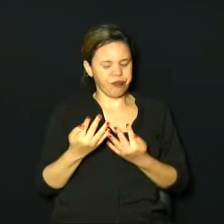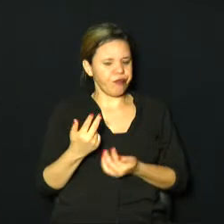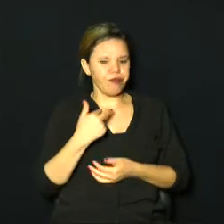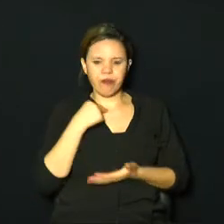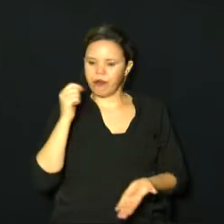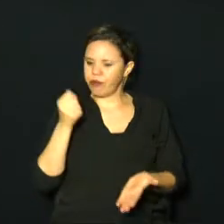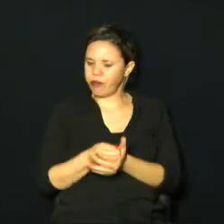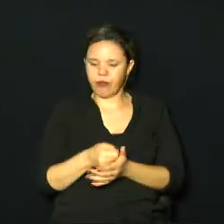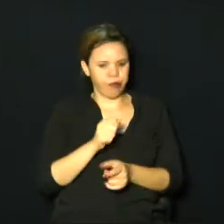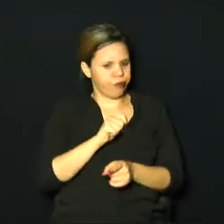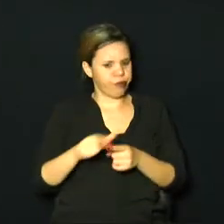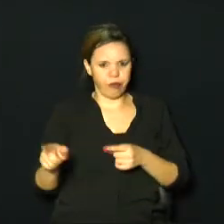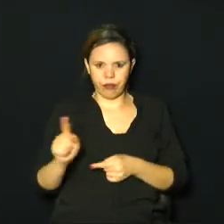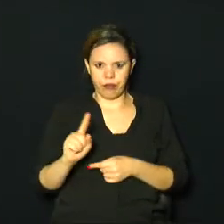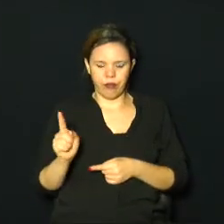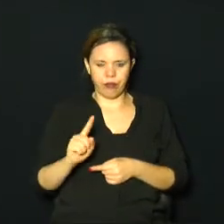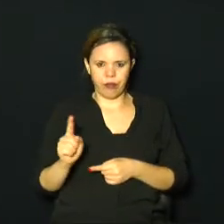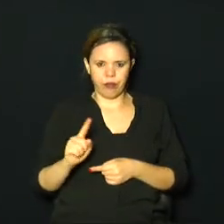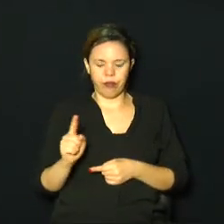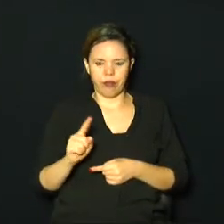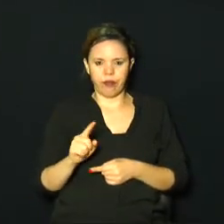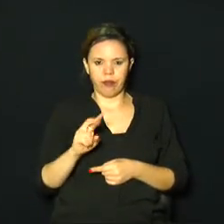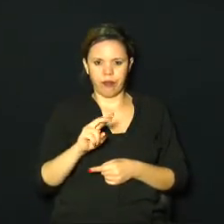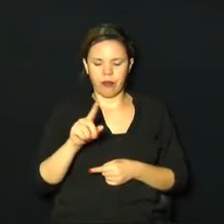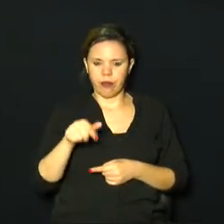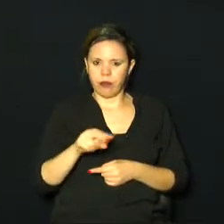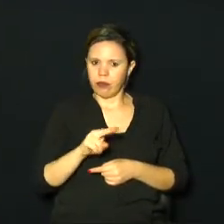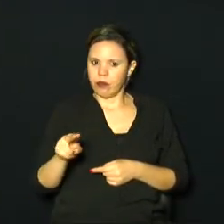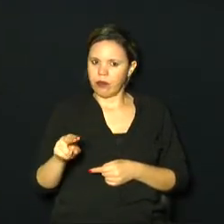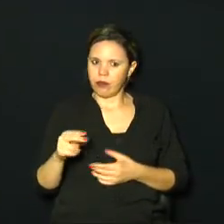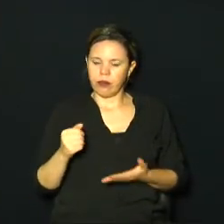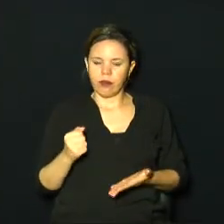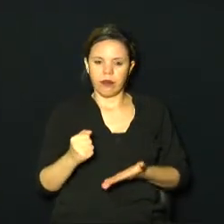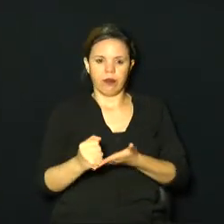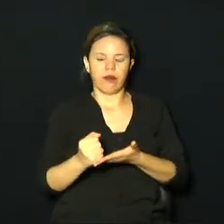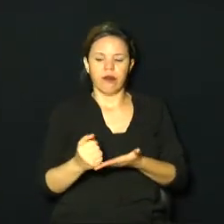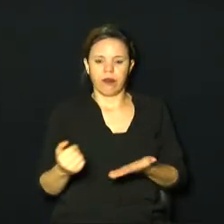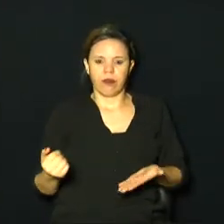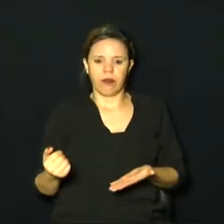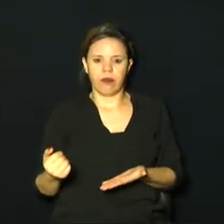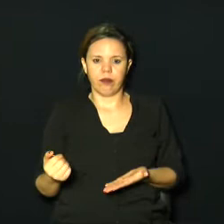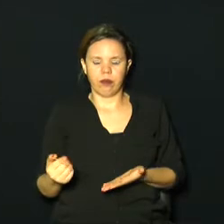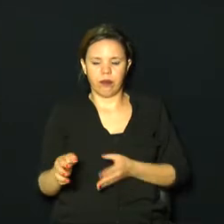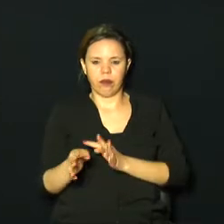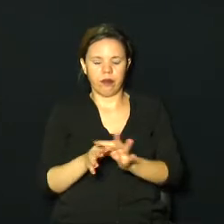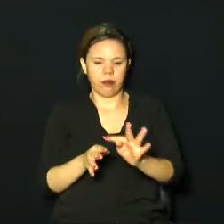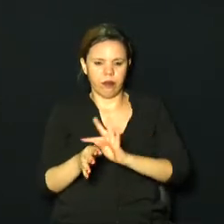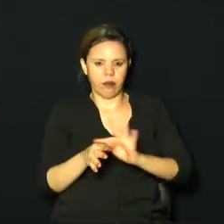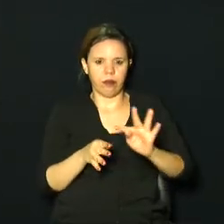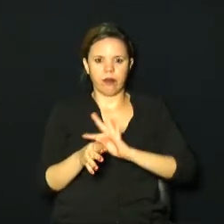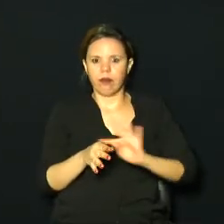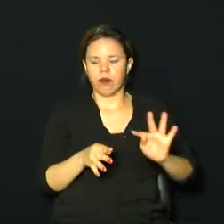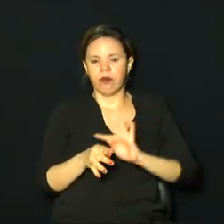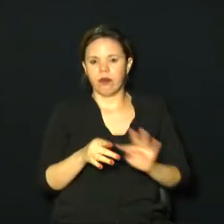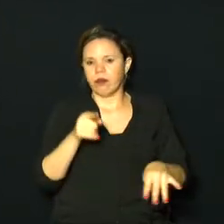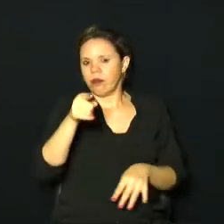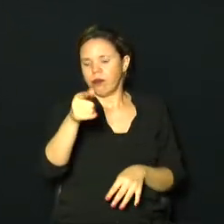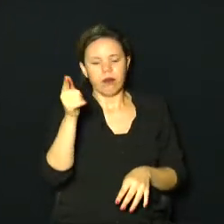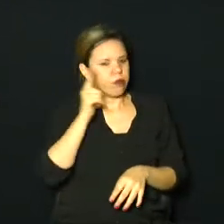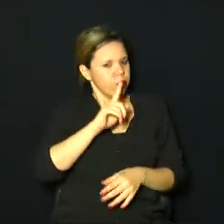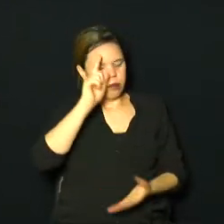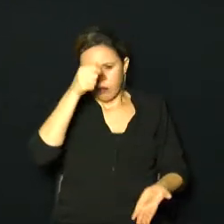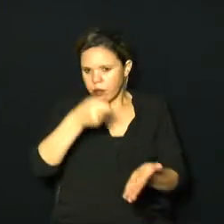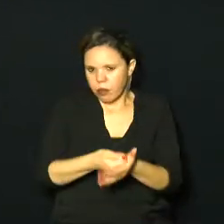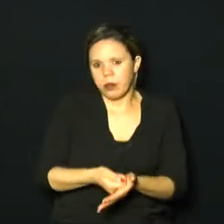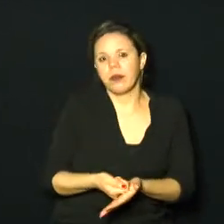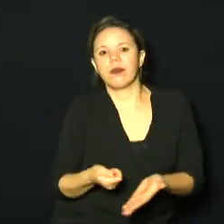um aluguel, e por isso que se chama, inclusive, auxílio. É uma política questionada, inclusive, pelos conselhos tutelares, porque você não consegue